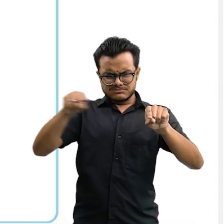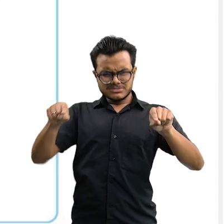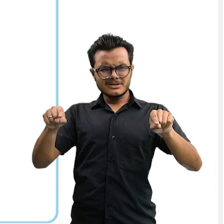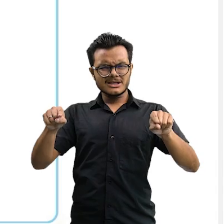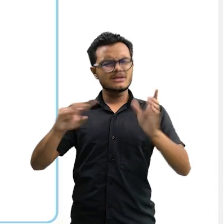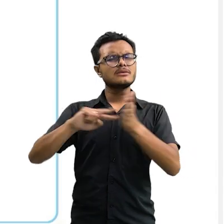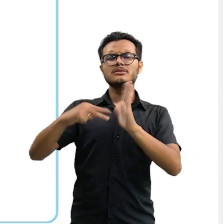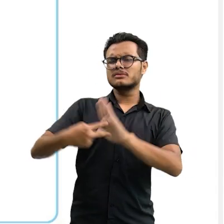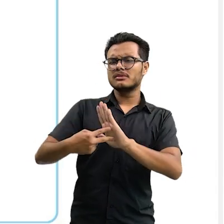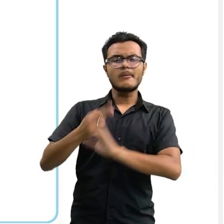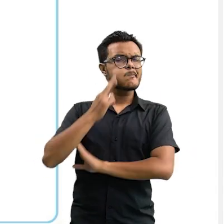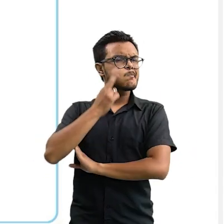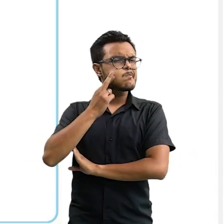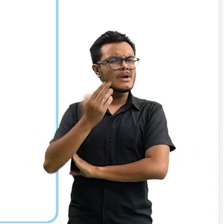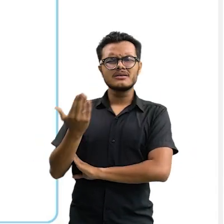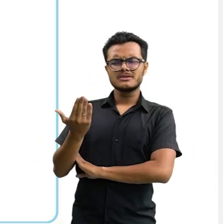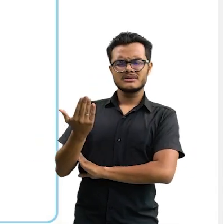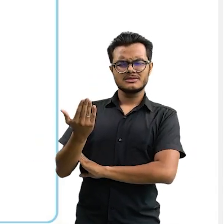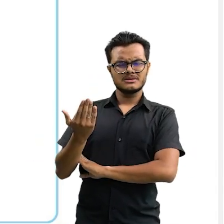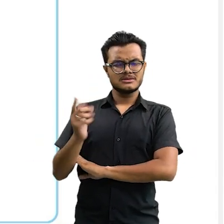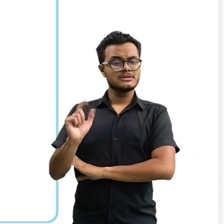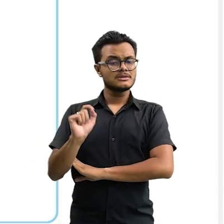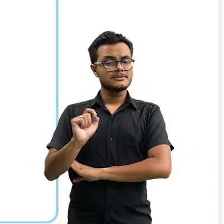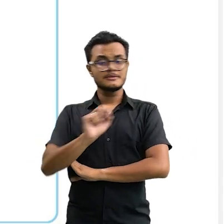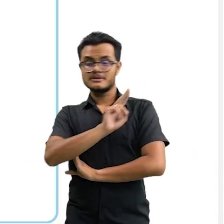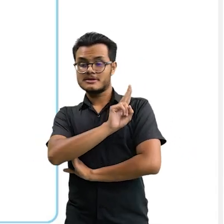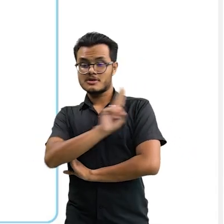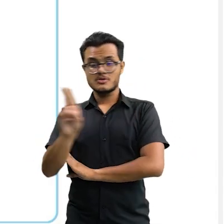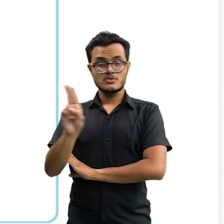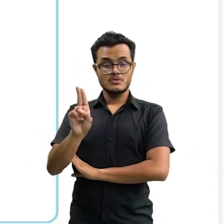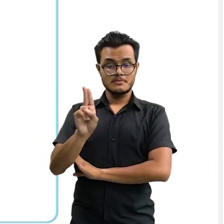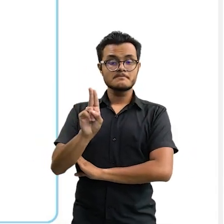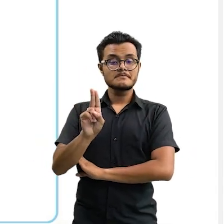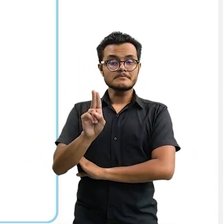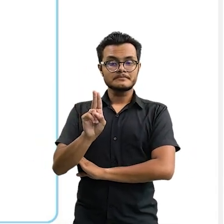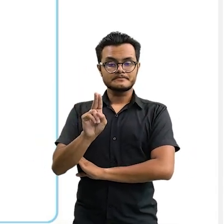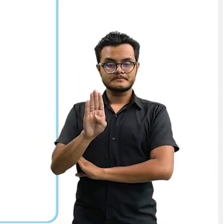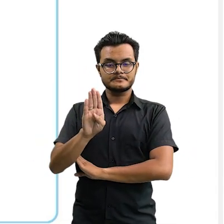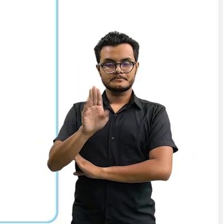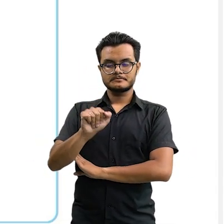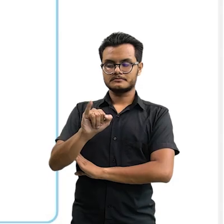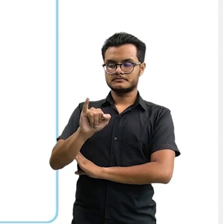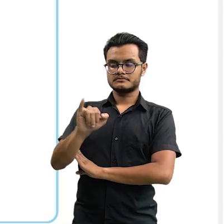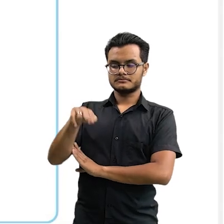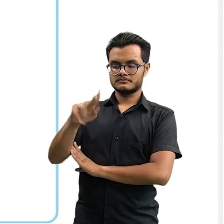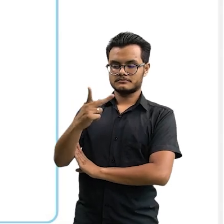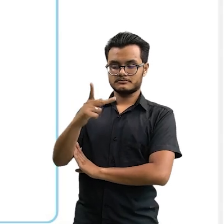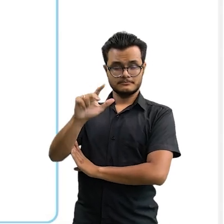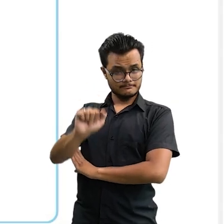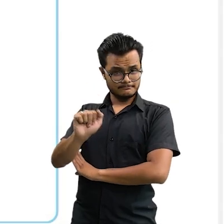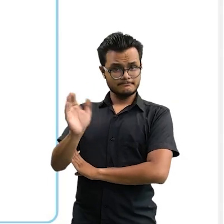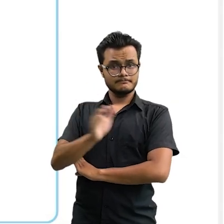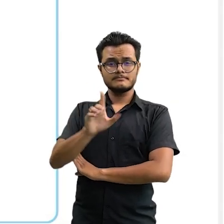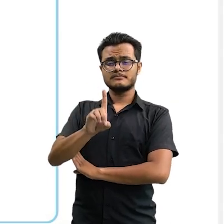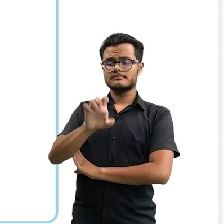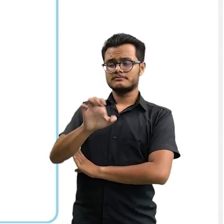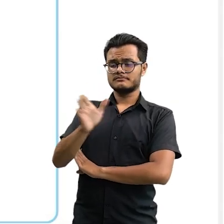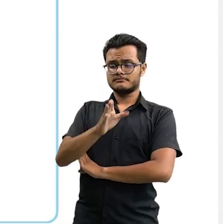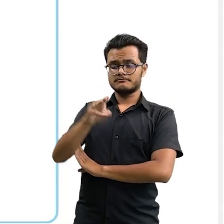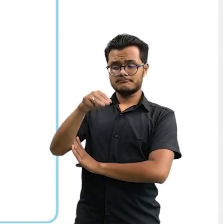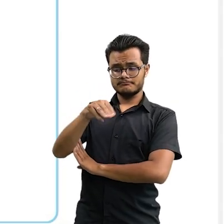ó, essa daqui é a nossa famosa bainha